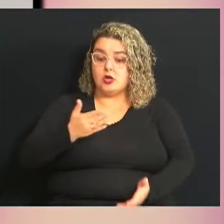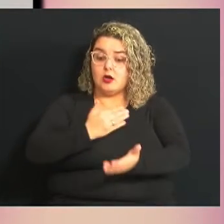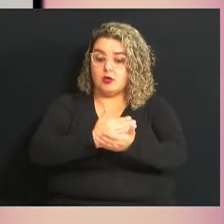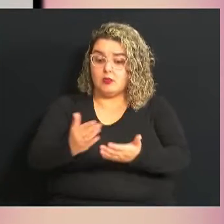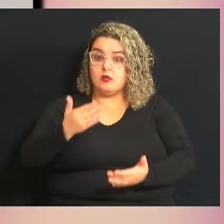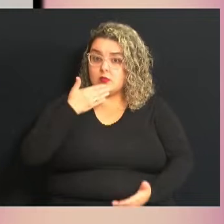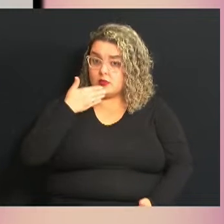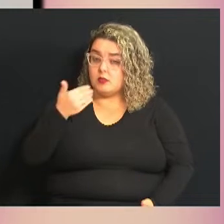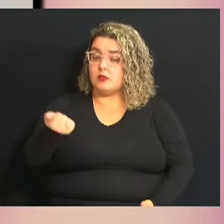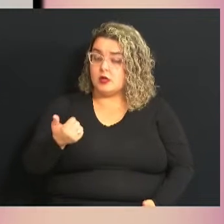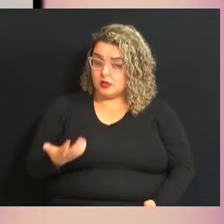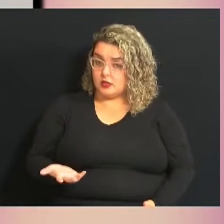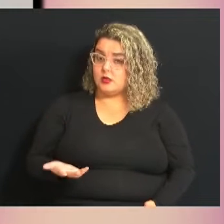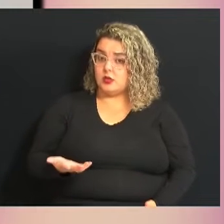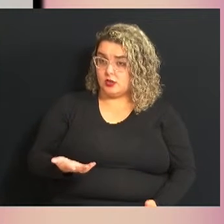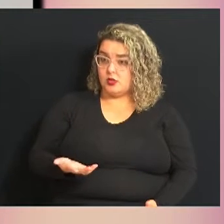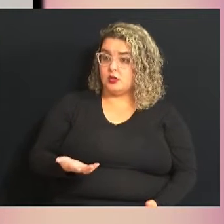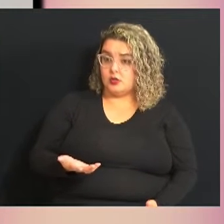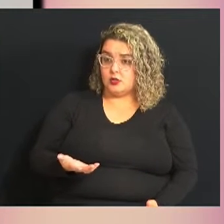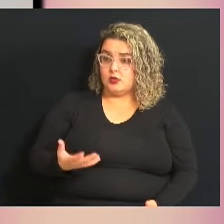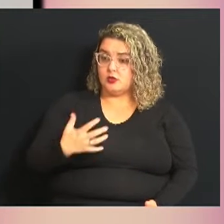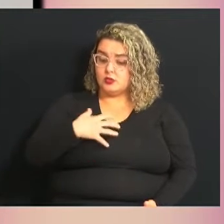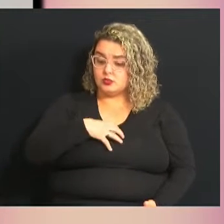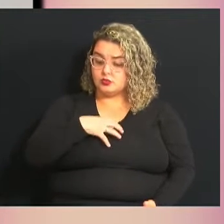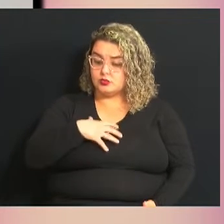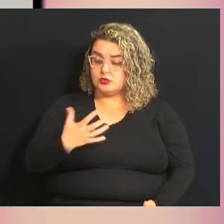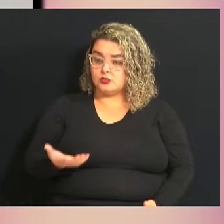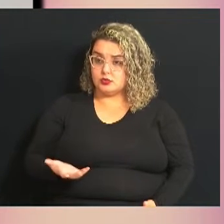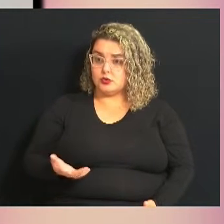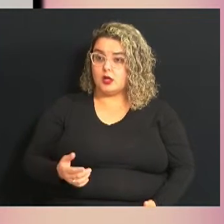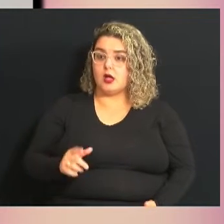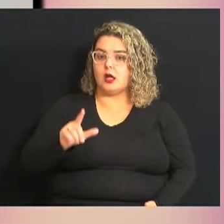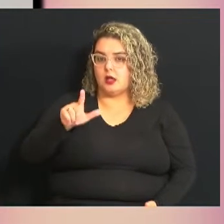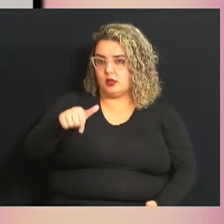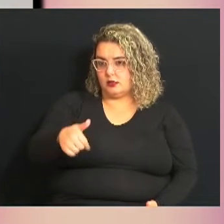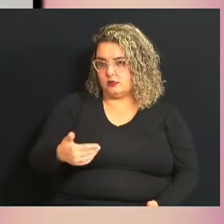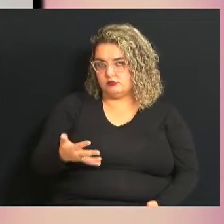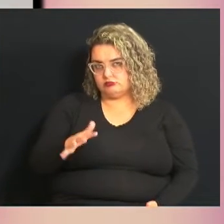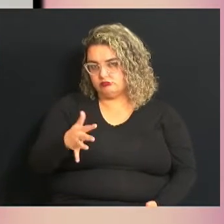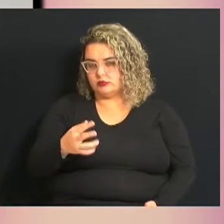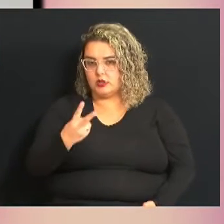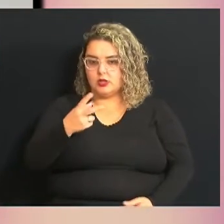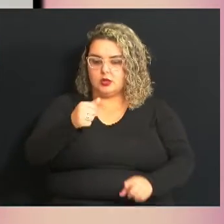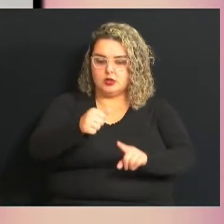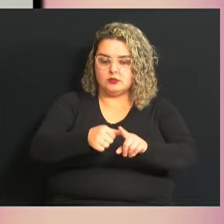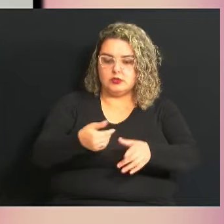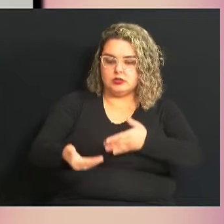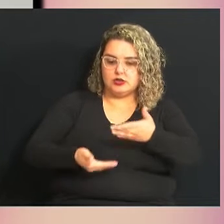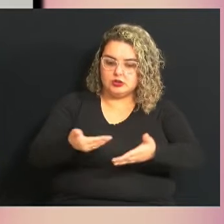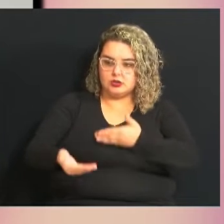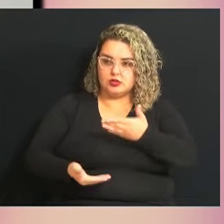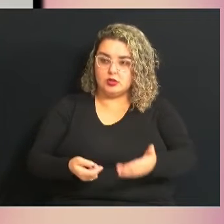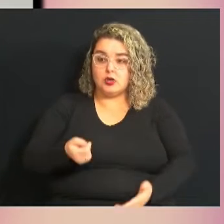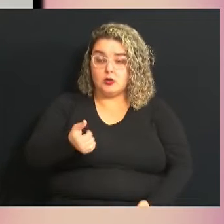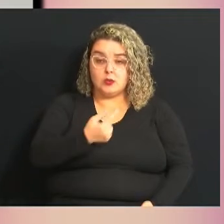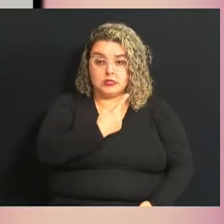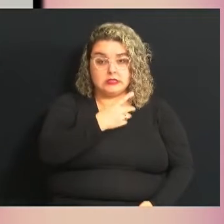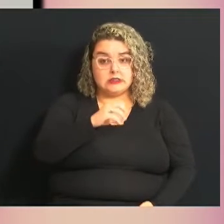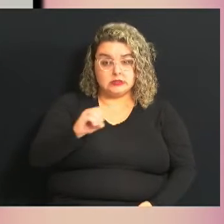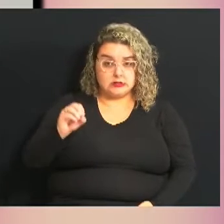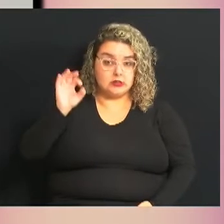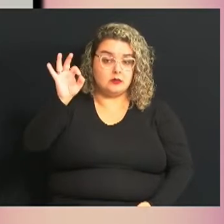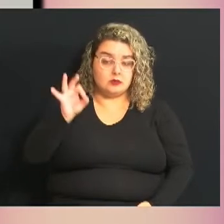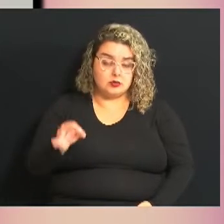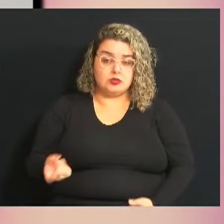melhora de sintomas. E depois de 2 meses de tratamento, quase que 100% dos casos já